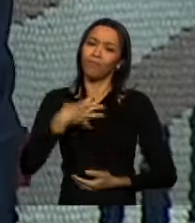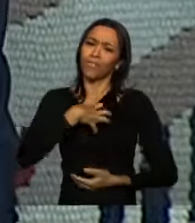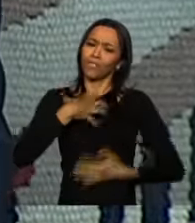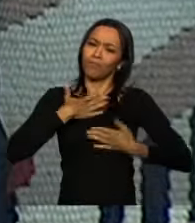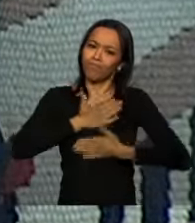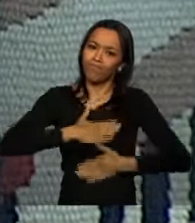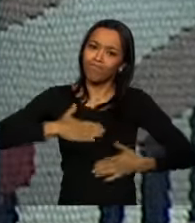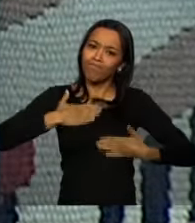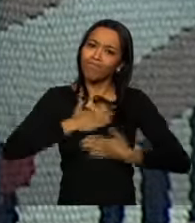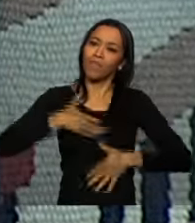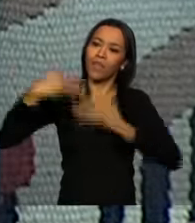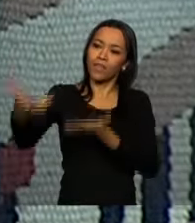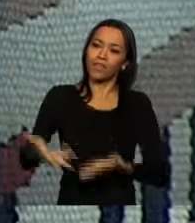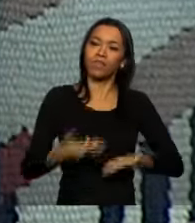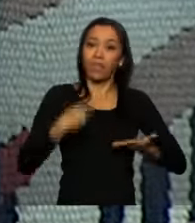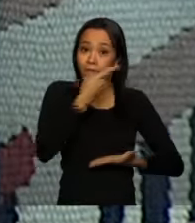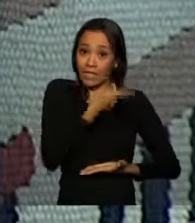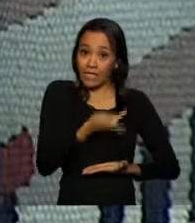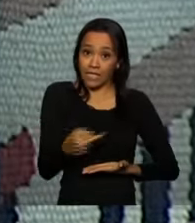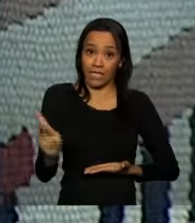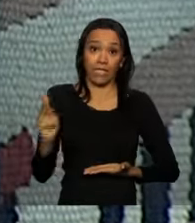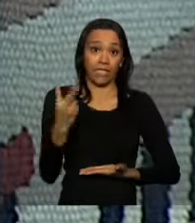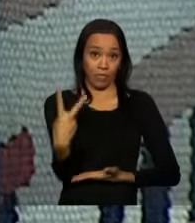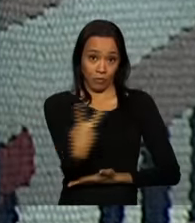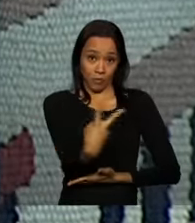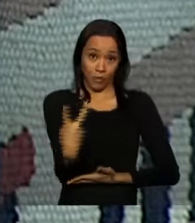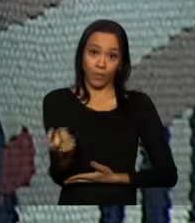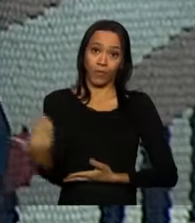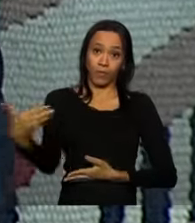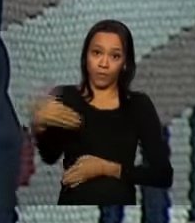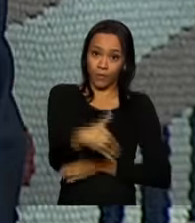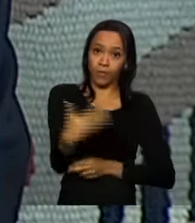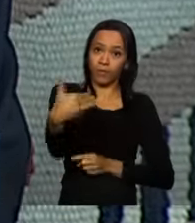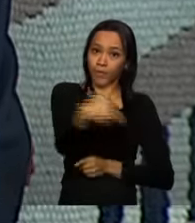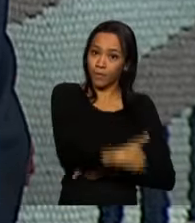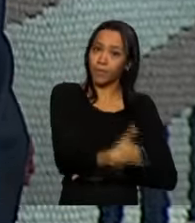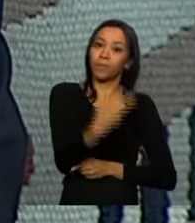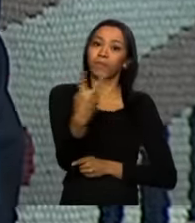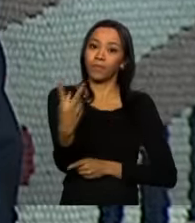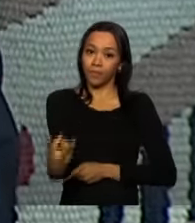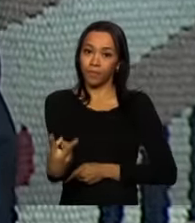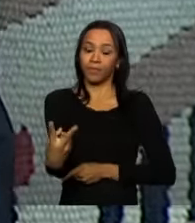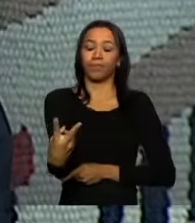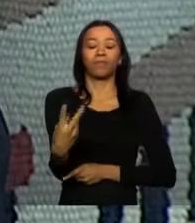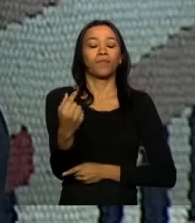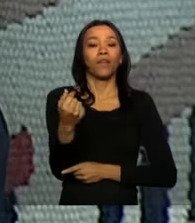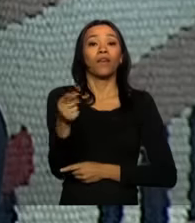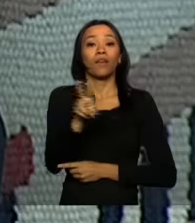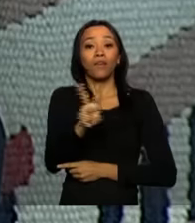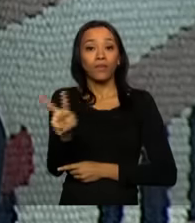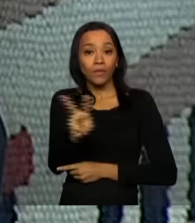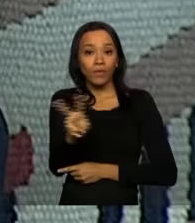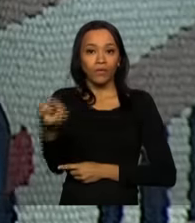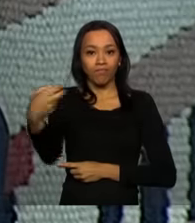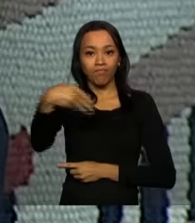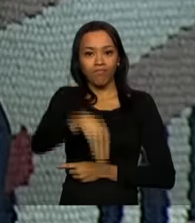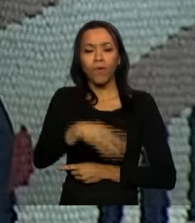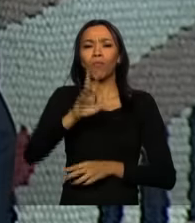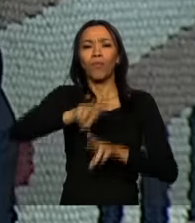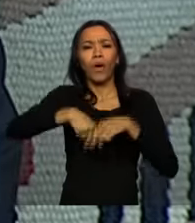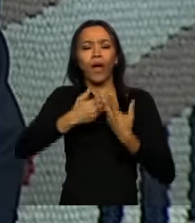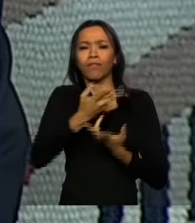satisfação receber a visita de suas altezas imperiais, príncipe e princesa Akishino, por ocasião